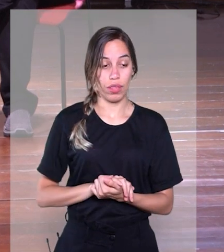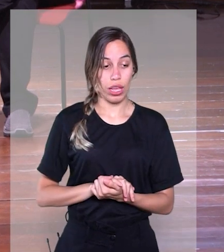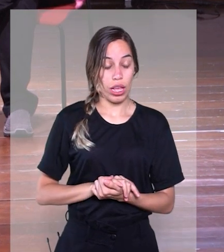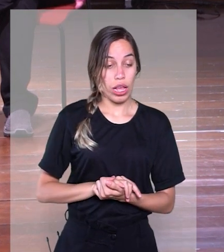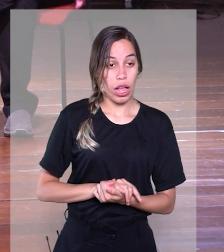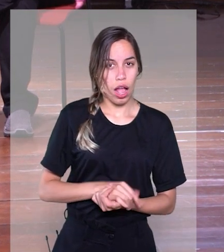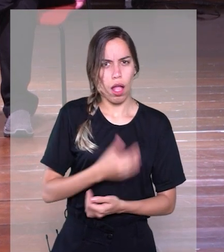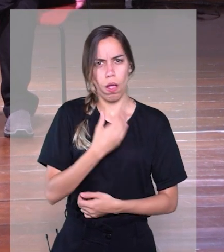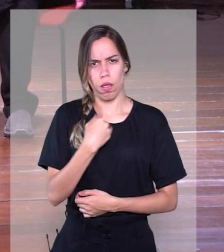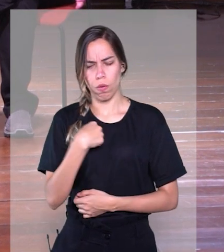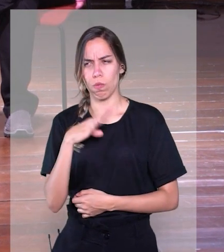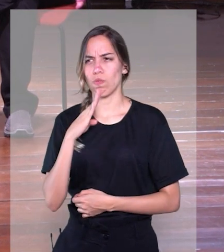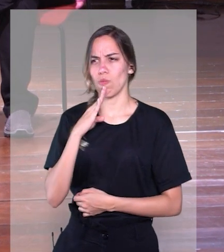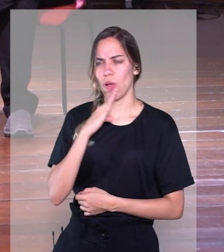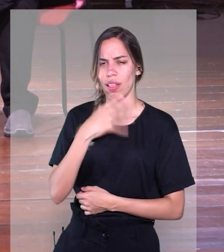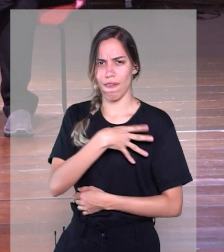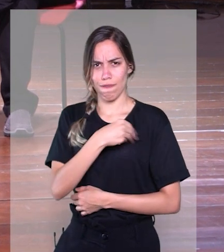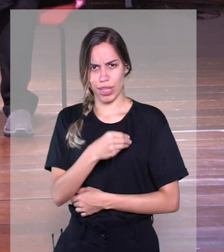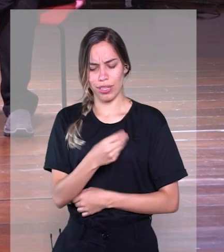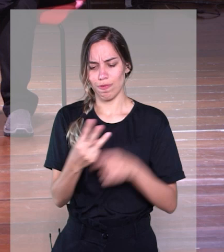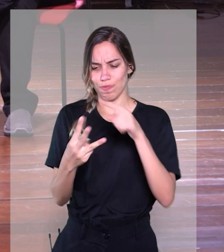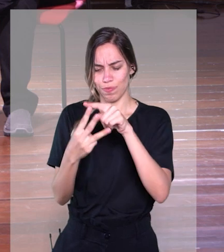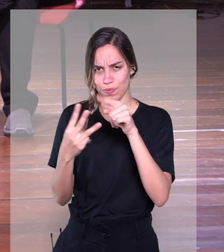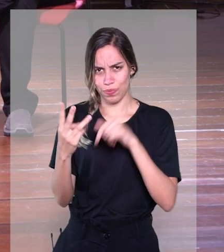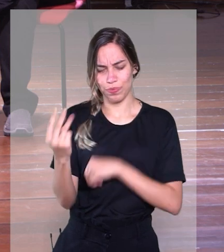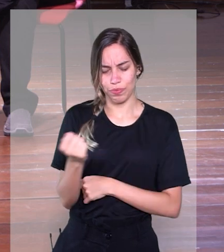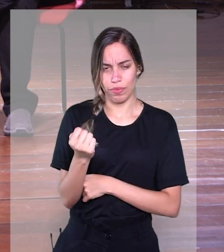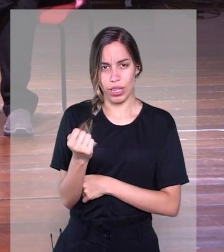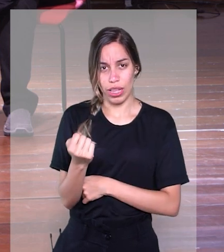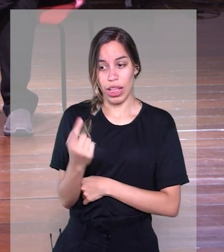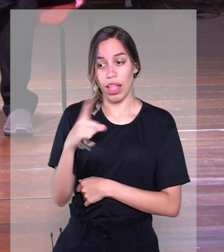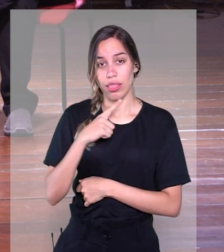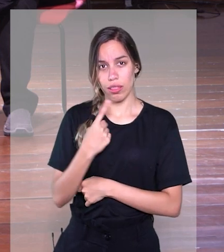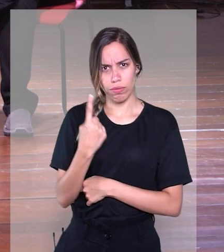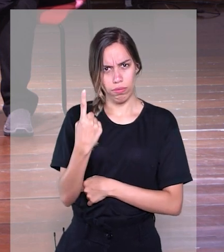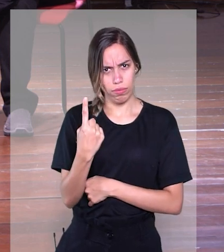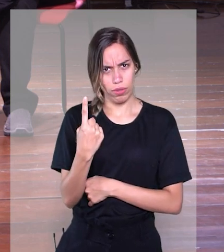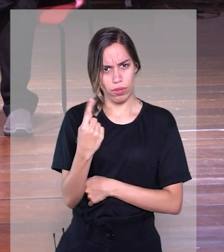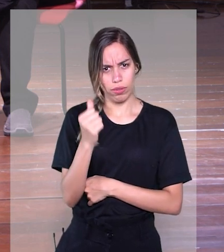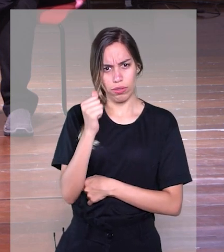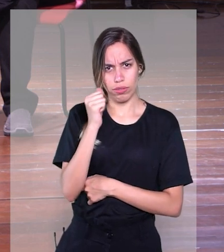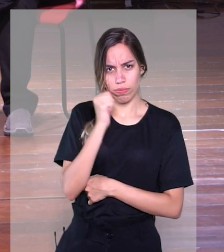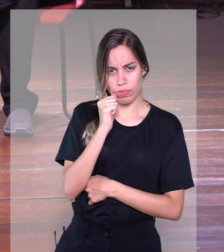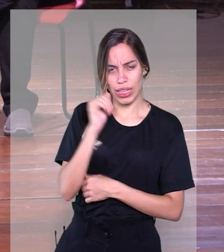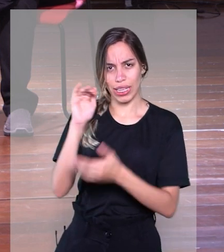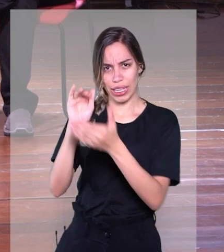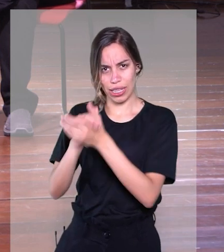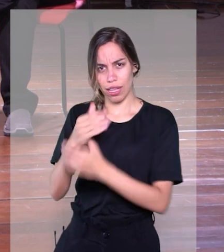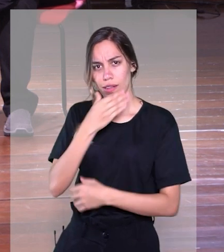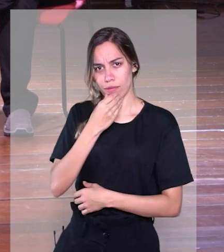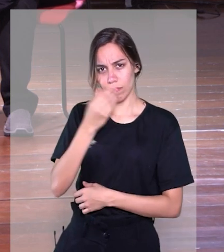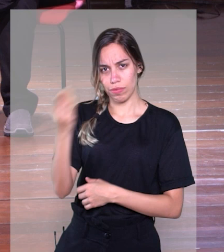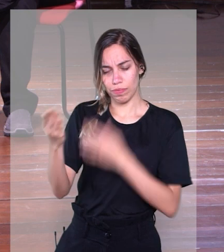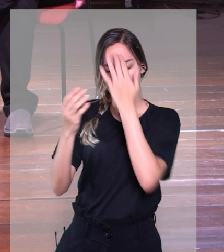eu conheci as filhas do Lauro, e uma das filhas, curiosamente, está casada com ele, a Patrícia. E quando